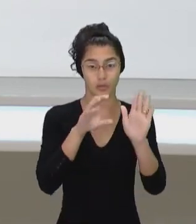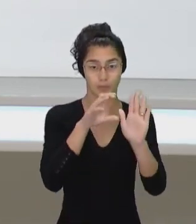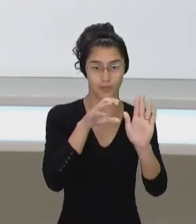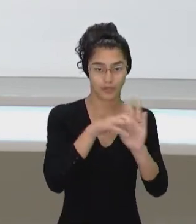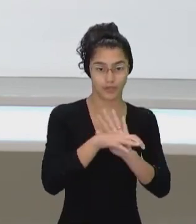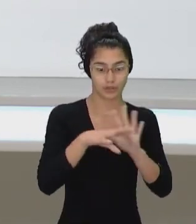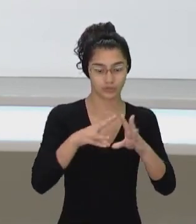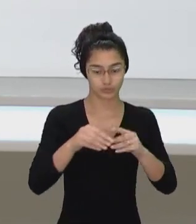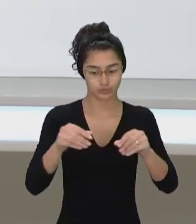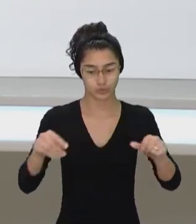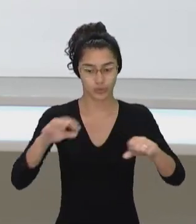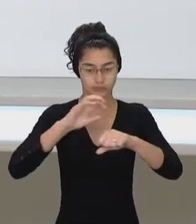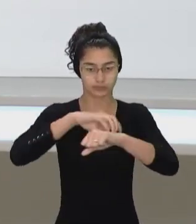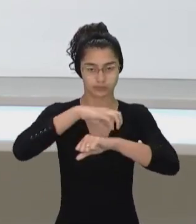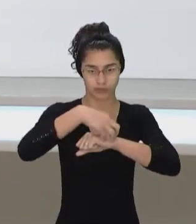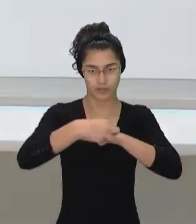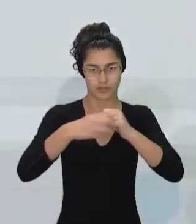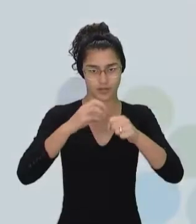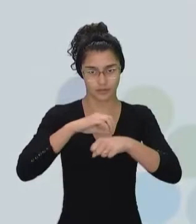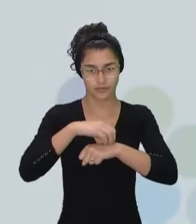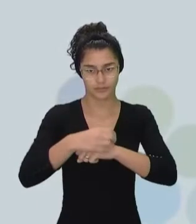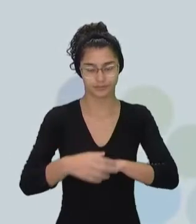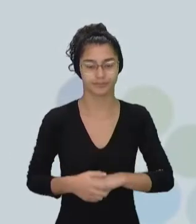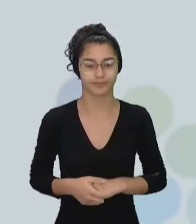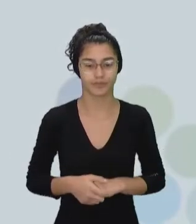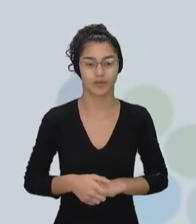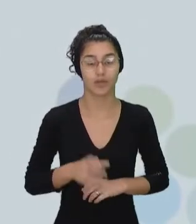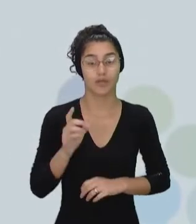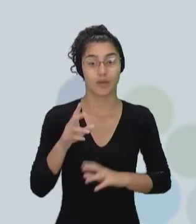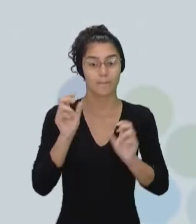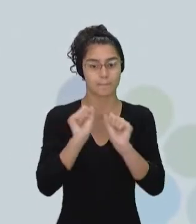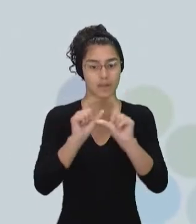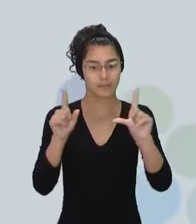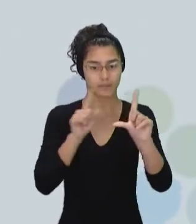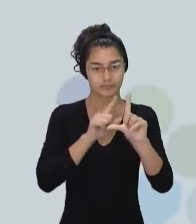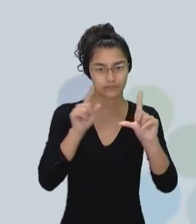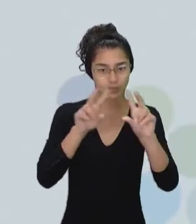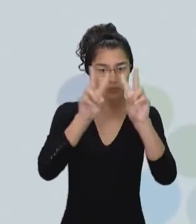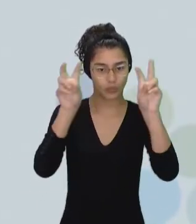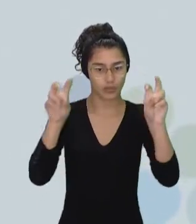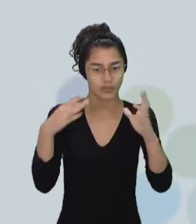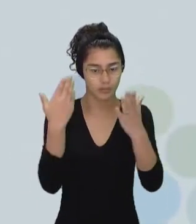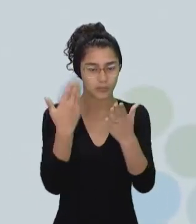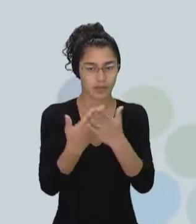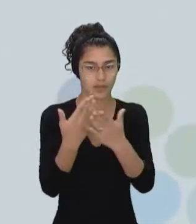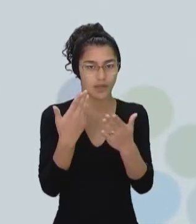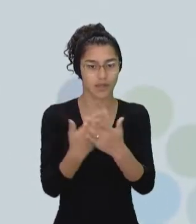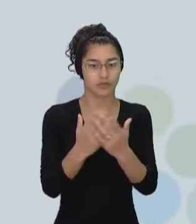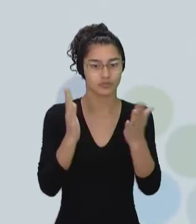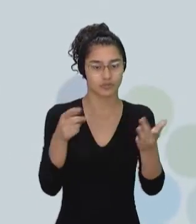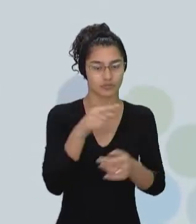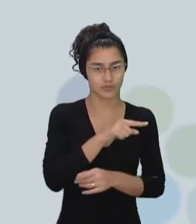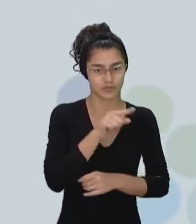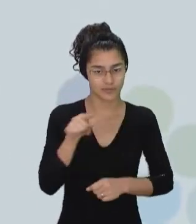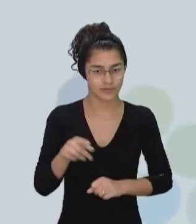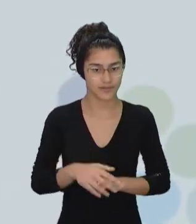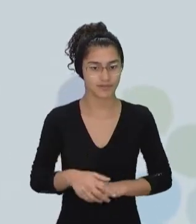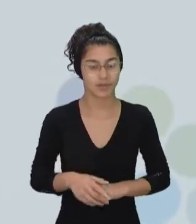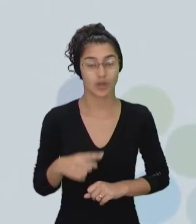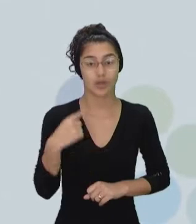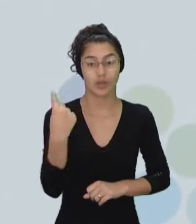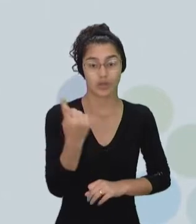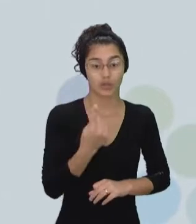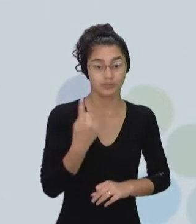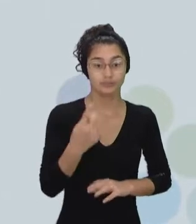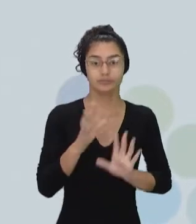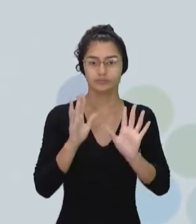componente do solo à célula. Vai aparecer aí o título da nossa aula de hoje para vocês. A gente